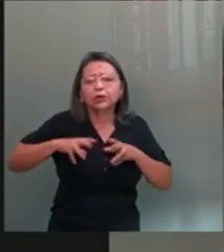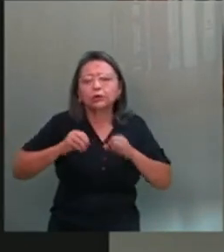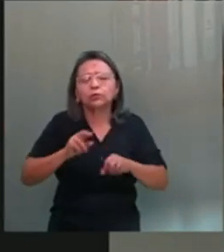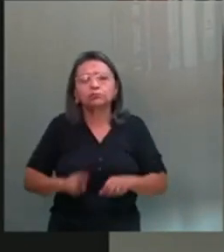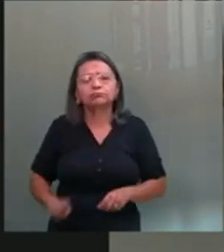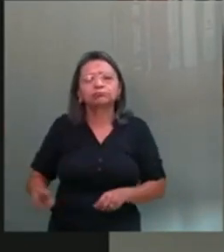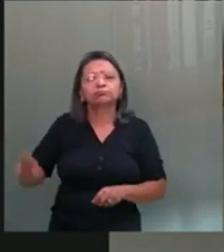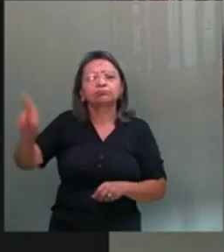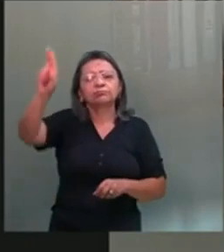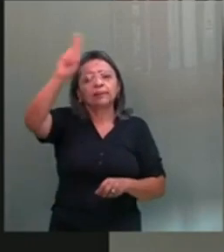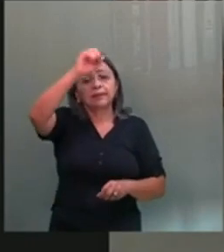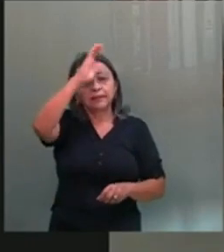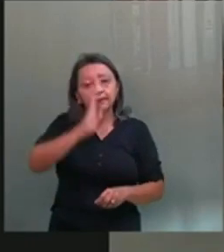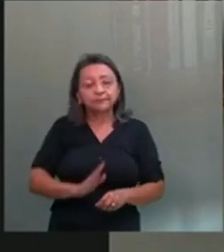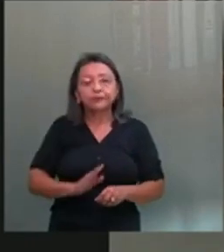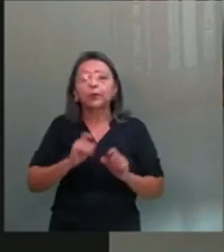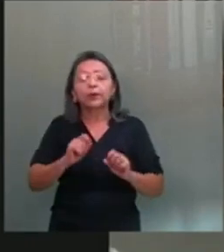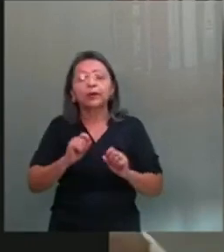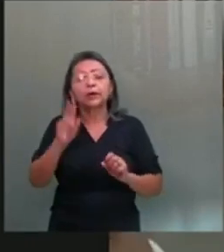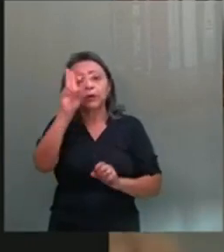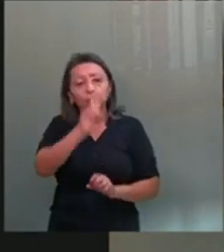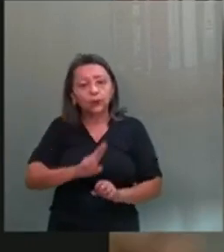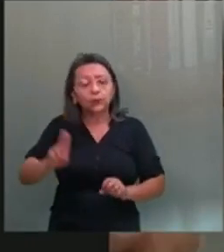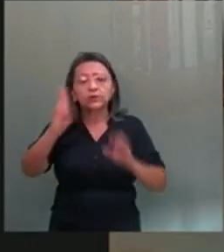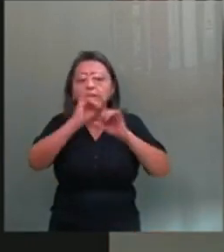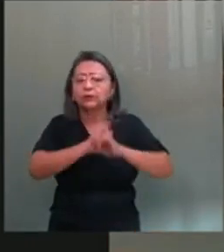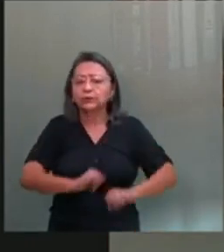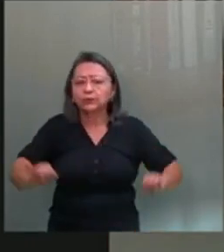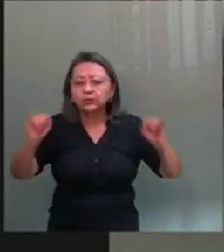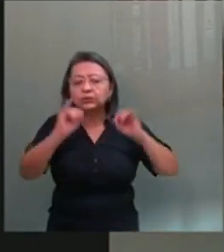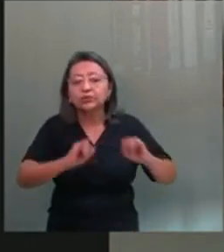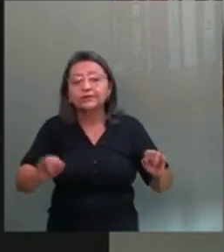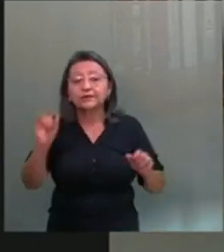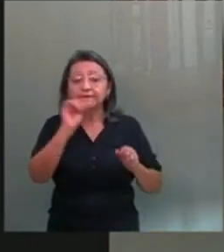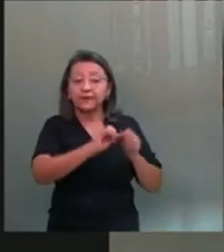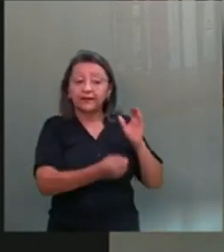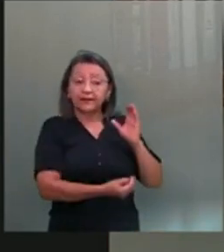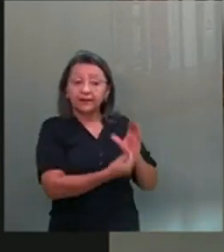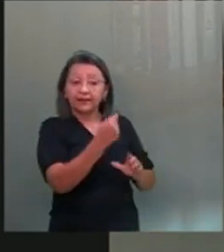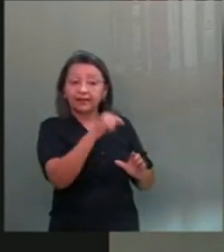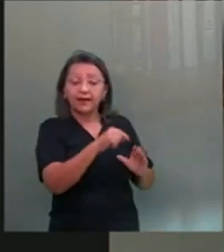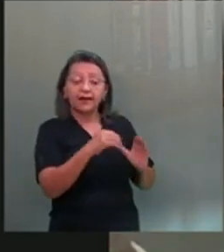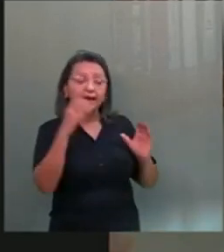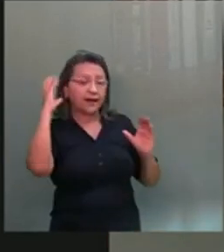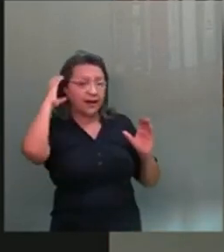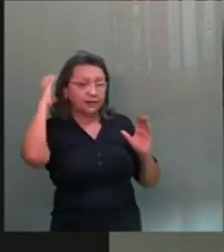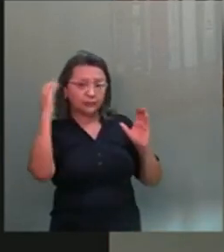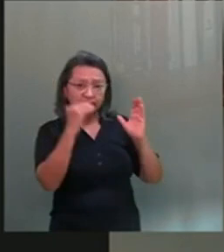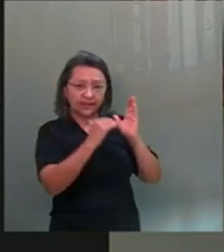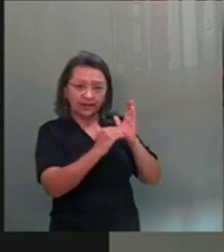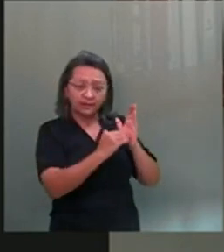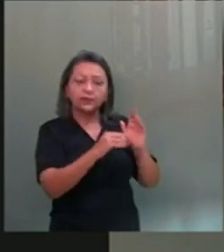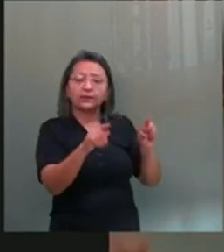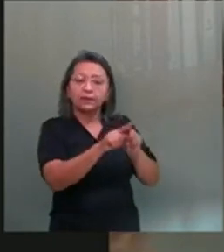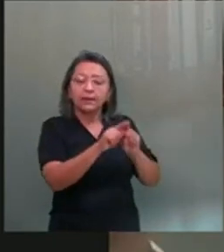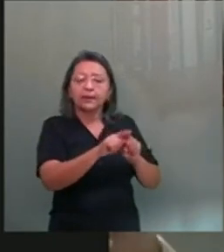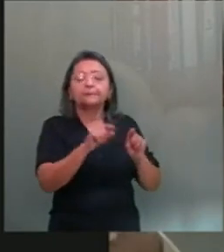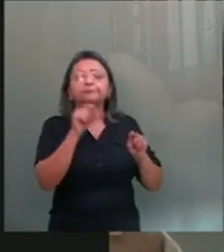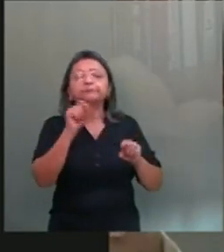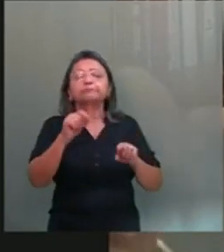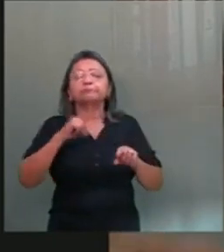território nacional que utilizam as notícias produzidas pela Rádio Senado, além da presença